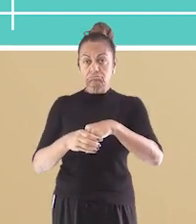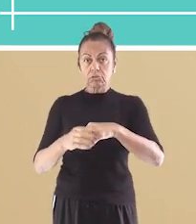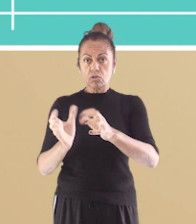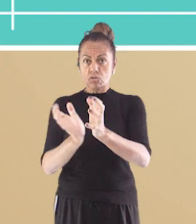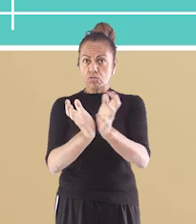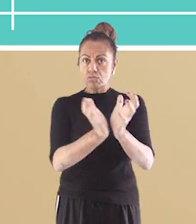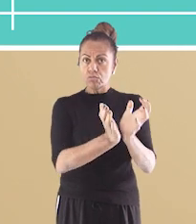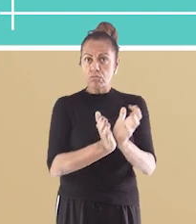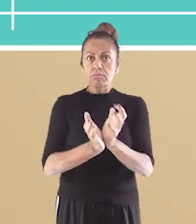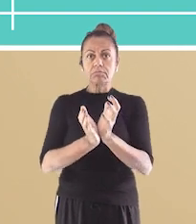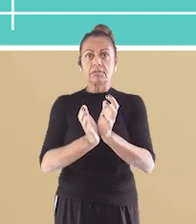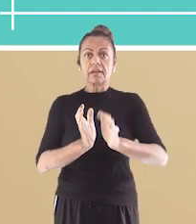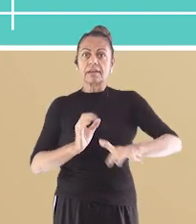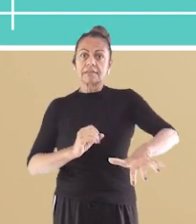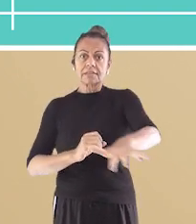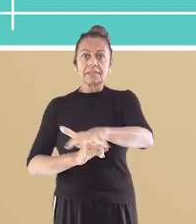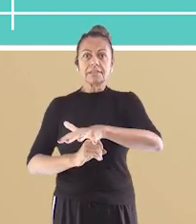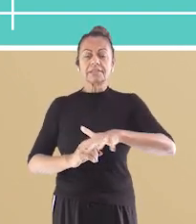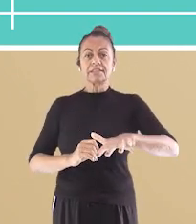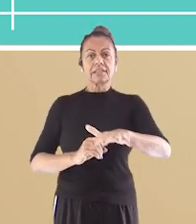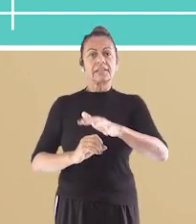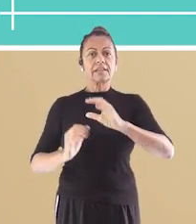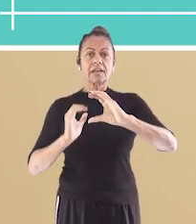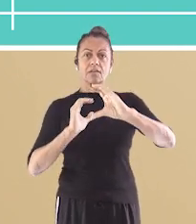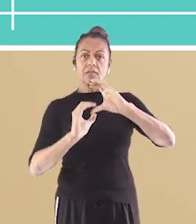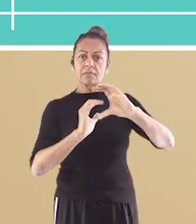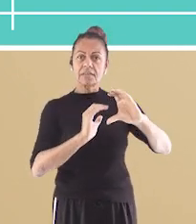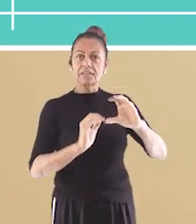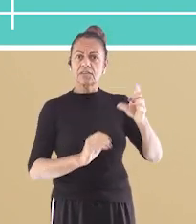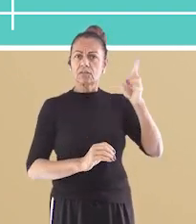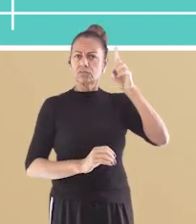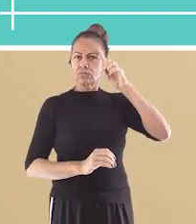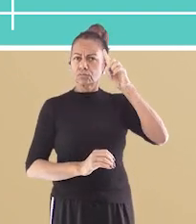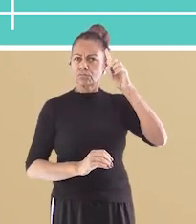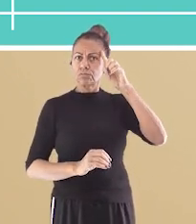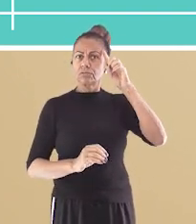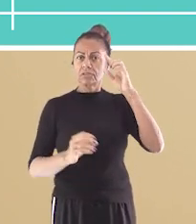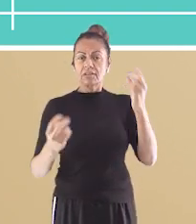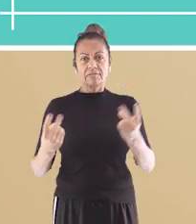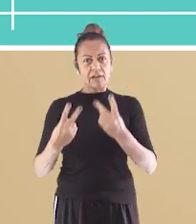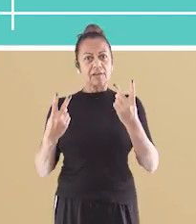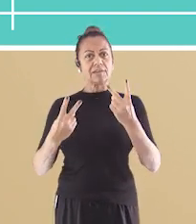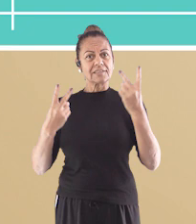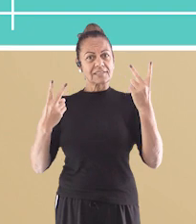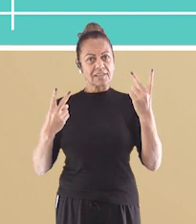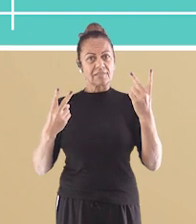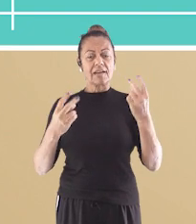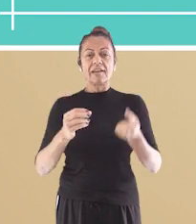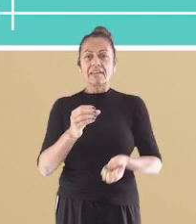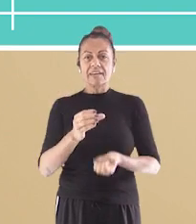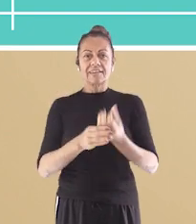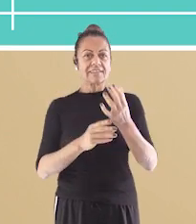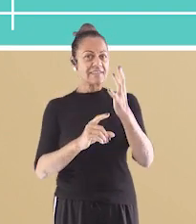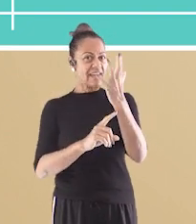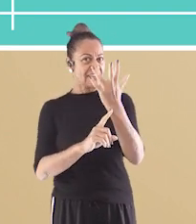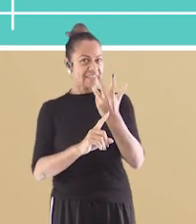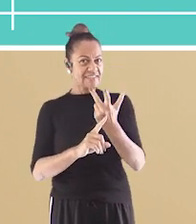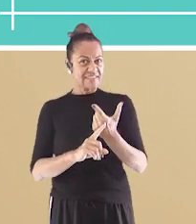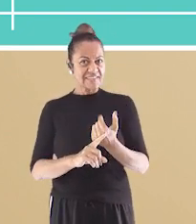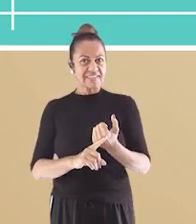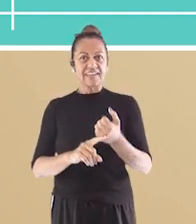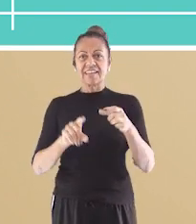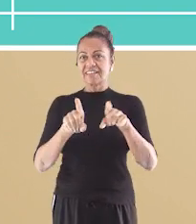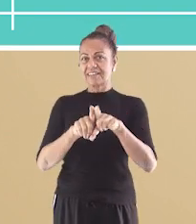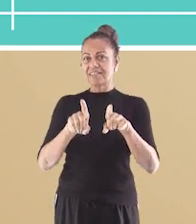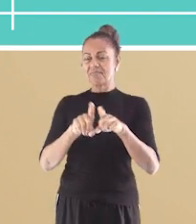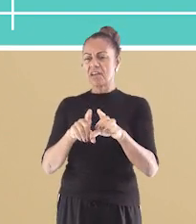e eficiente na comunicação cotidiana, na elaboração artística e mesmo nas interações com pessoas de outros